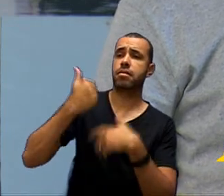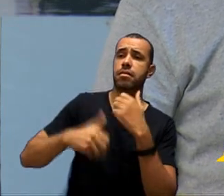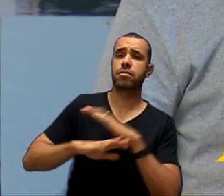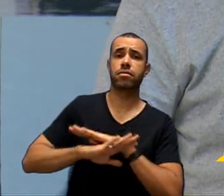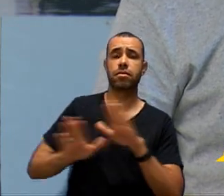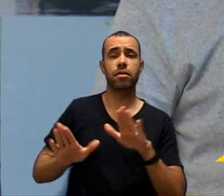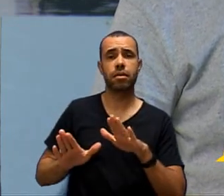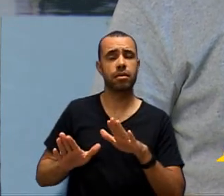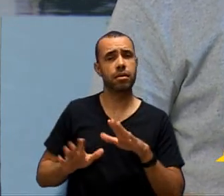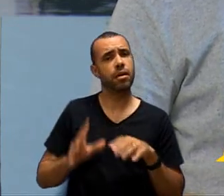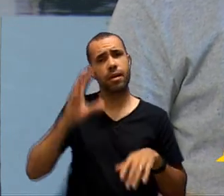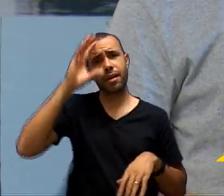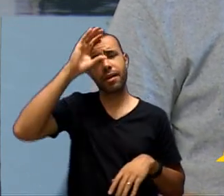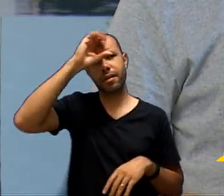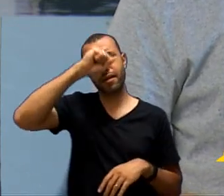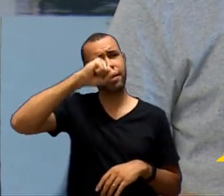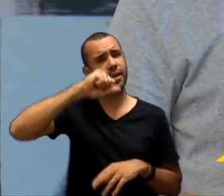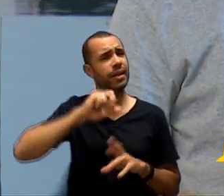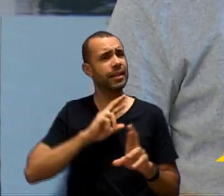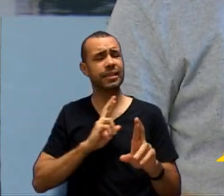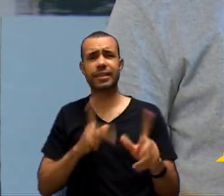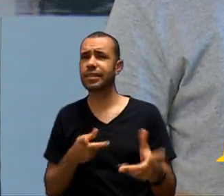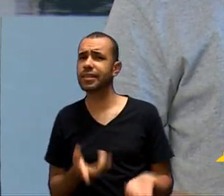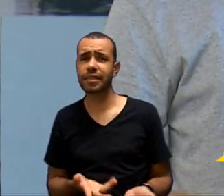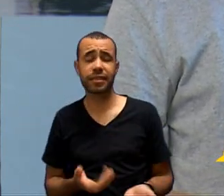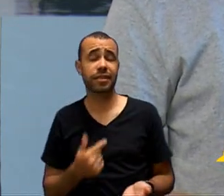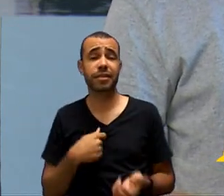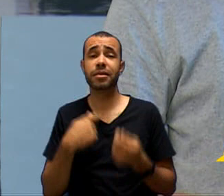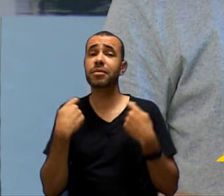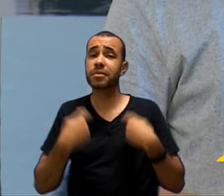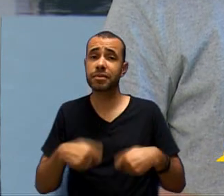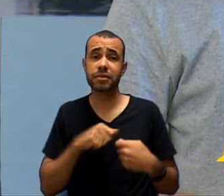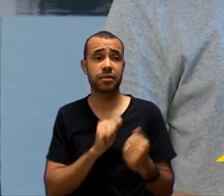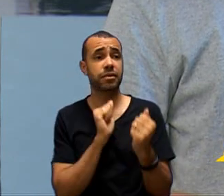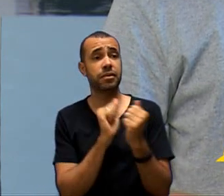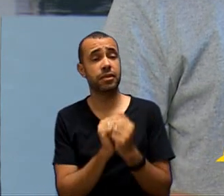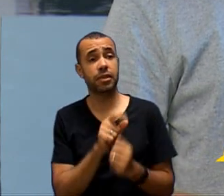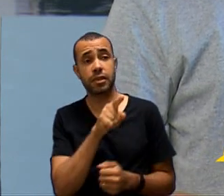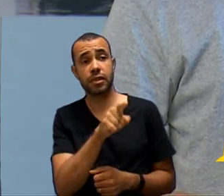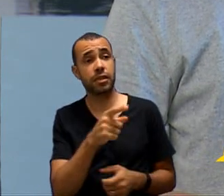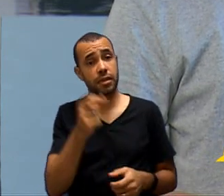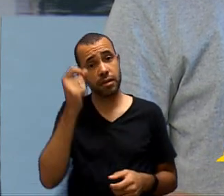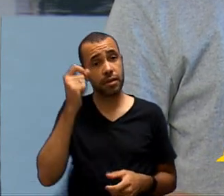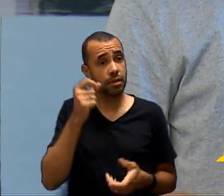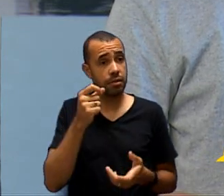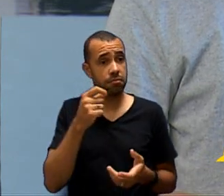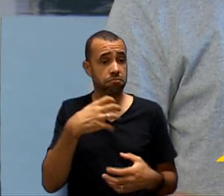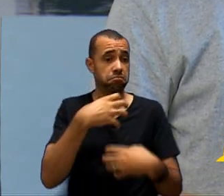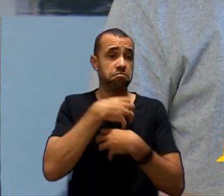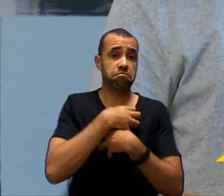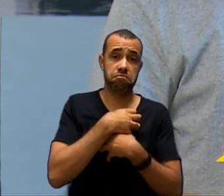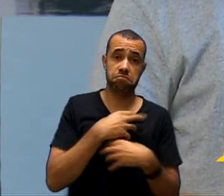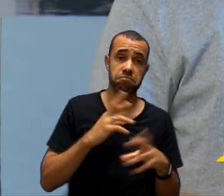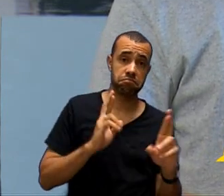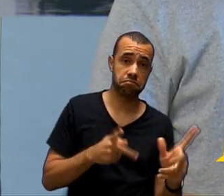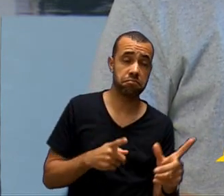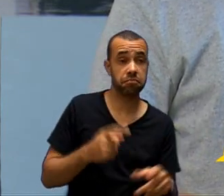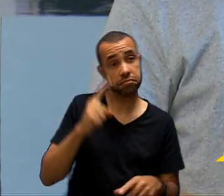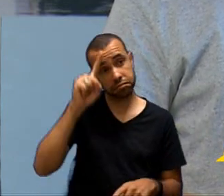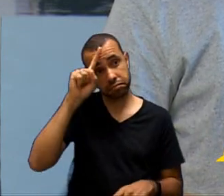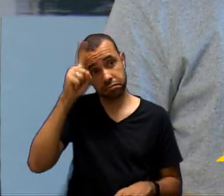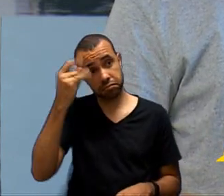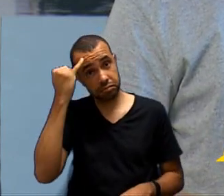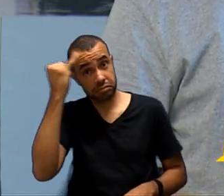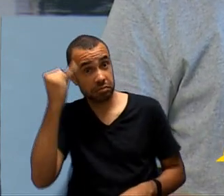que nunca vai ser assim na vida. Você vai ter que conviver com pessoas que não têm o mesmo posicionamento que você, com ideias